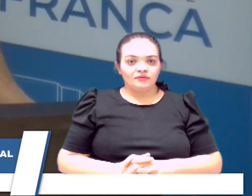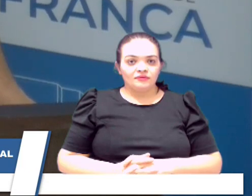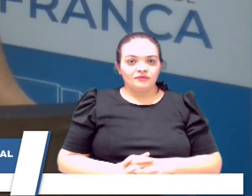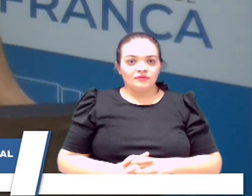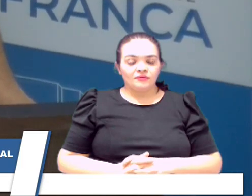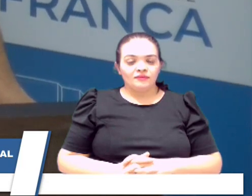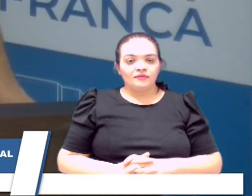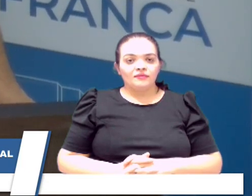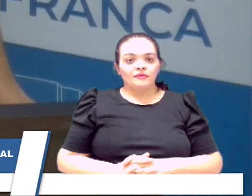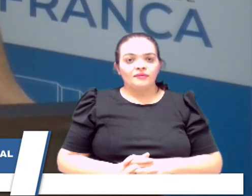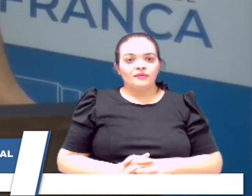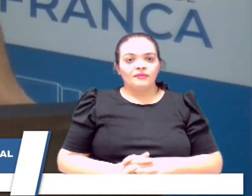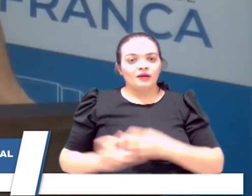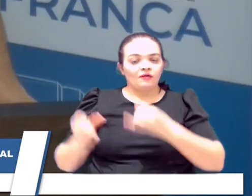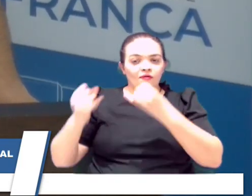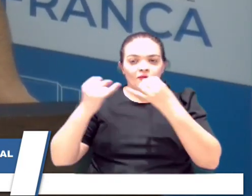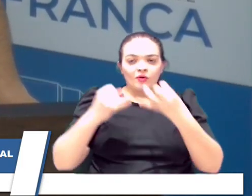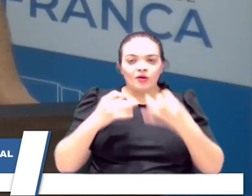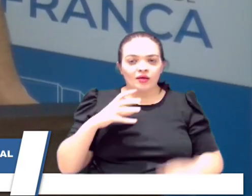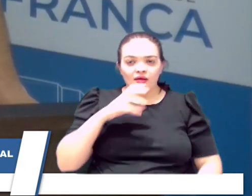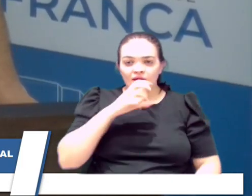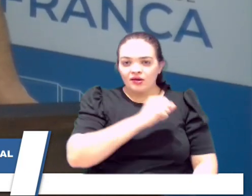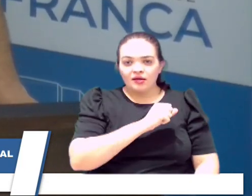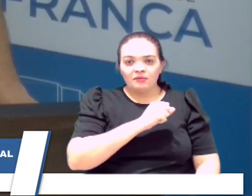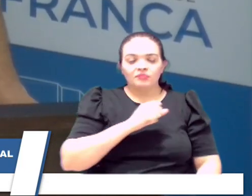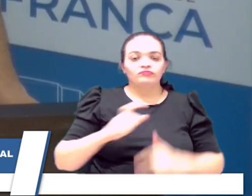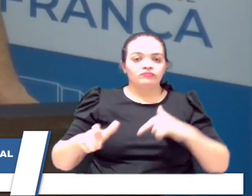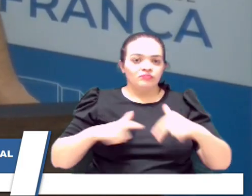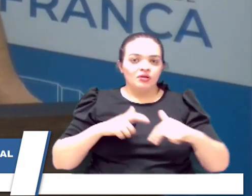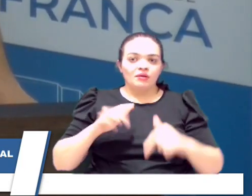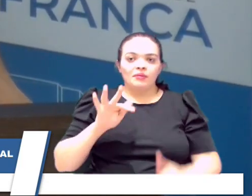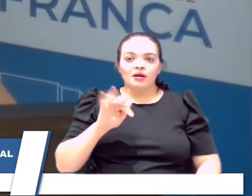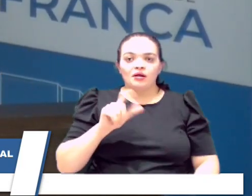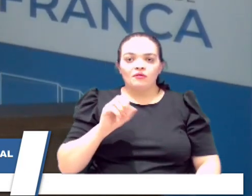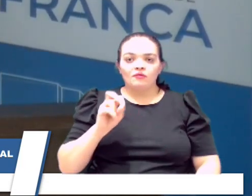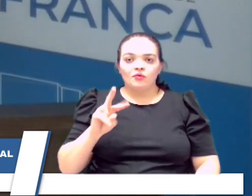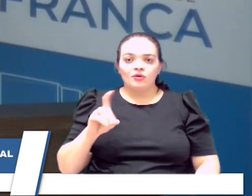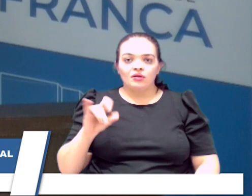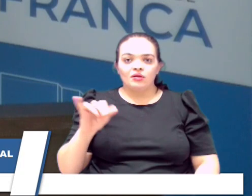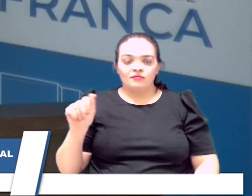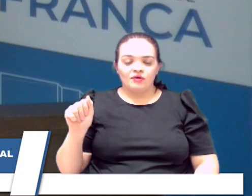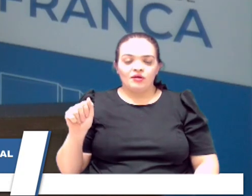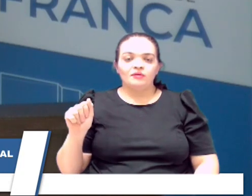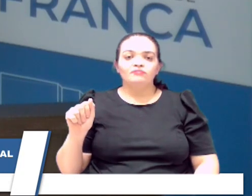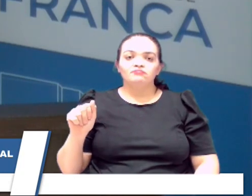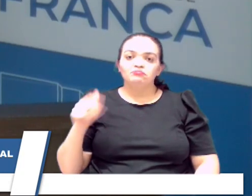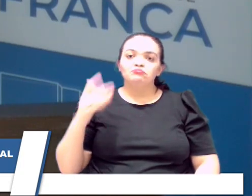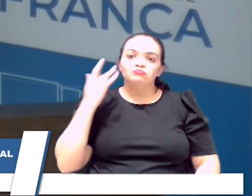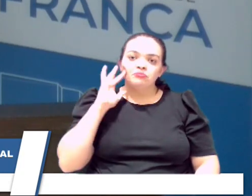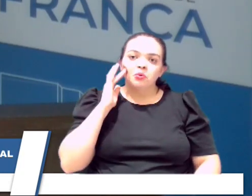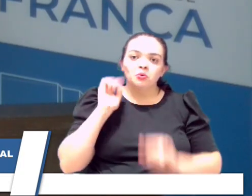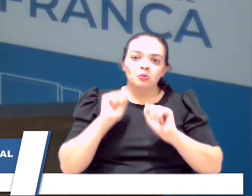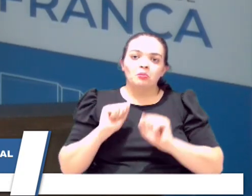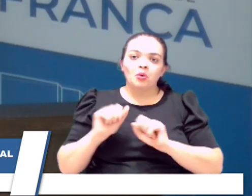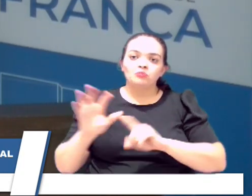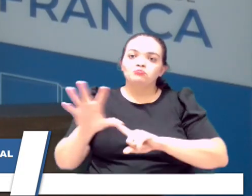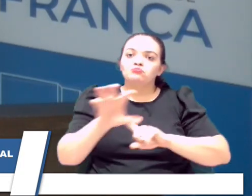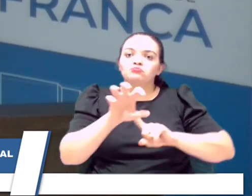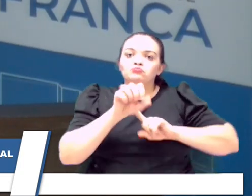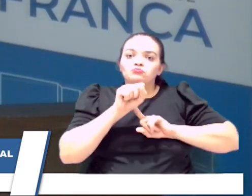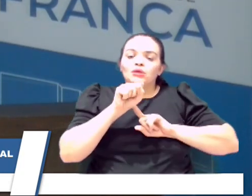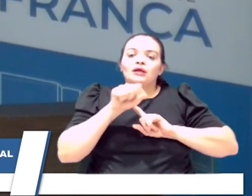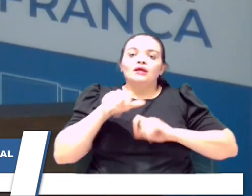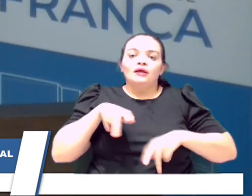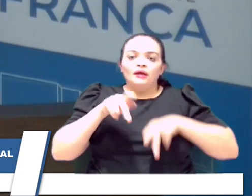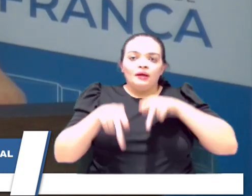Eu vou falar rápido sobre um pouco do trabalho da Flor da Vida, porque é algo que eu acho que pode inspirar outras pessoas, ou também